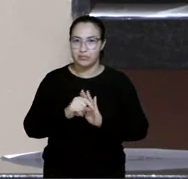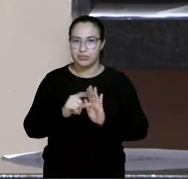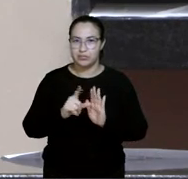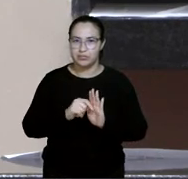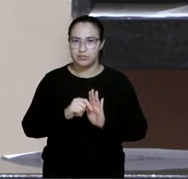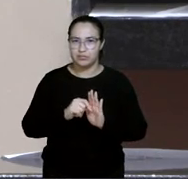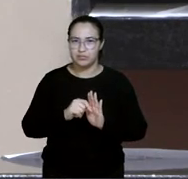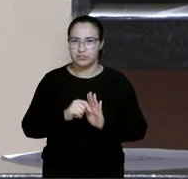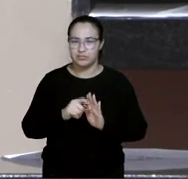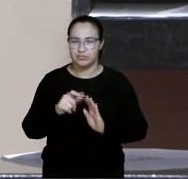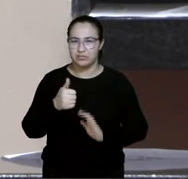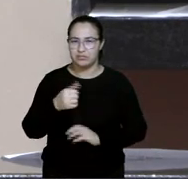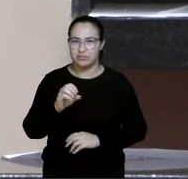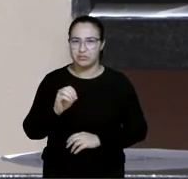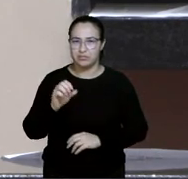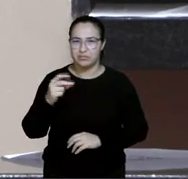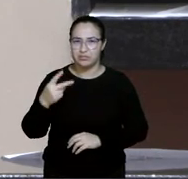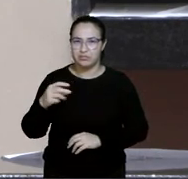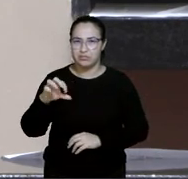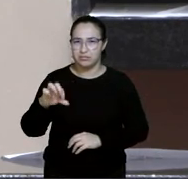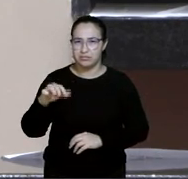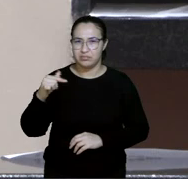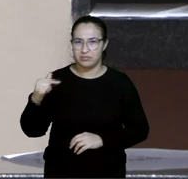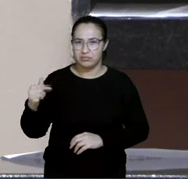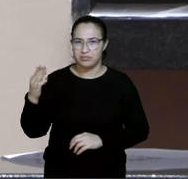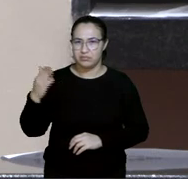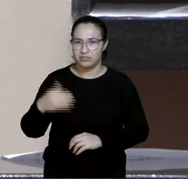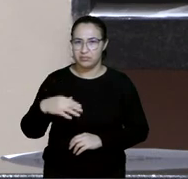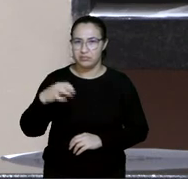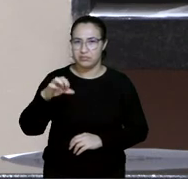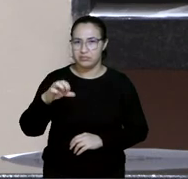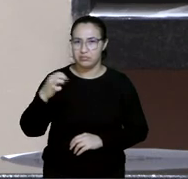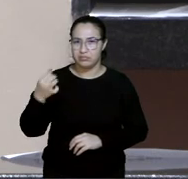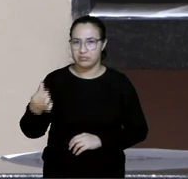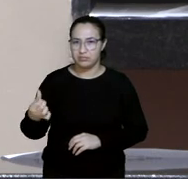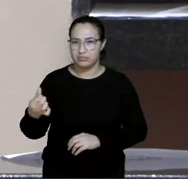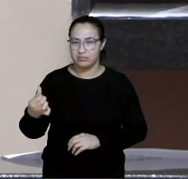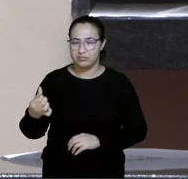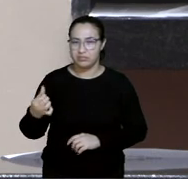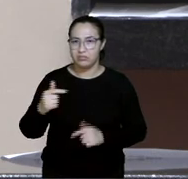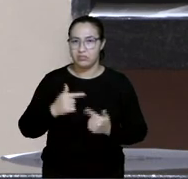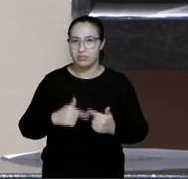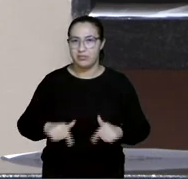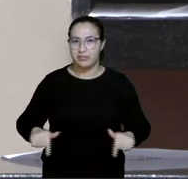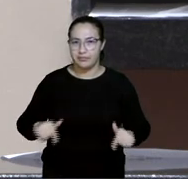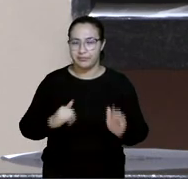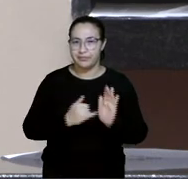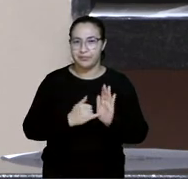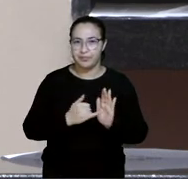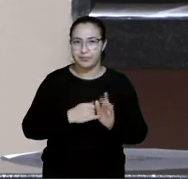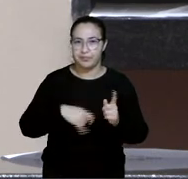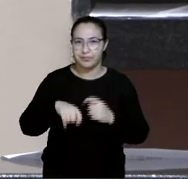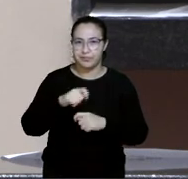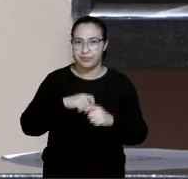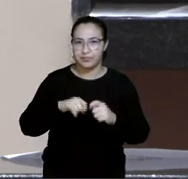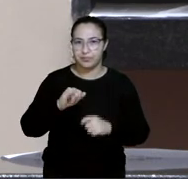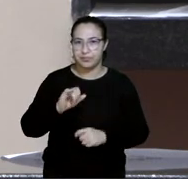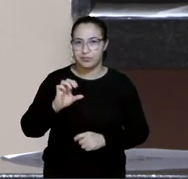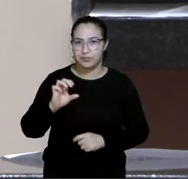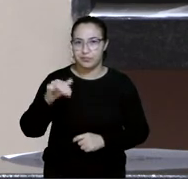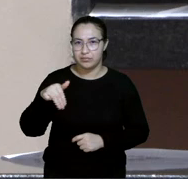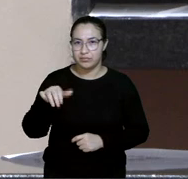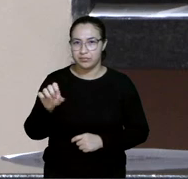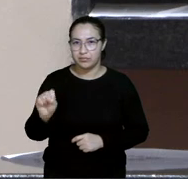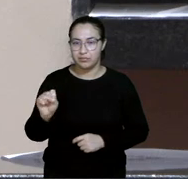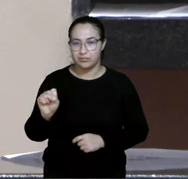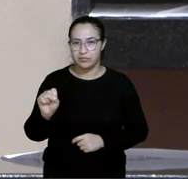lei 10.297 de 1996, e isenta do imposto sobre operações relativas à circulação de mercadorias e sobre prestações de